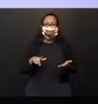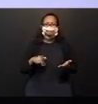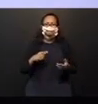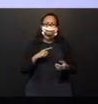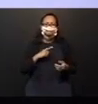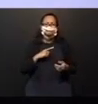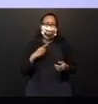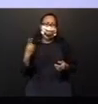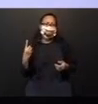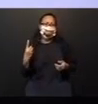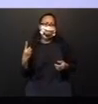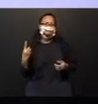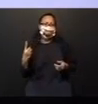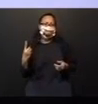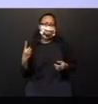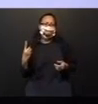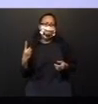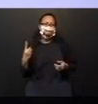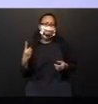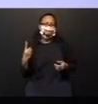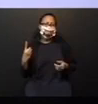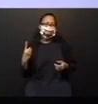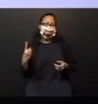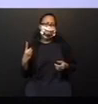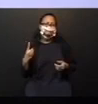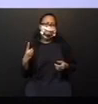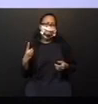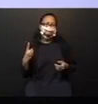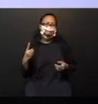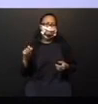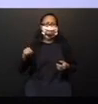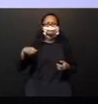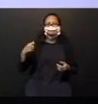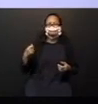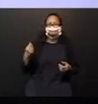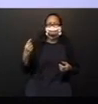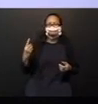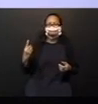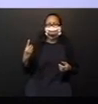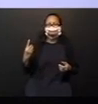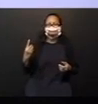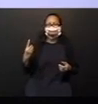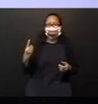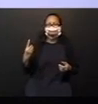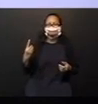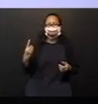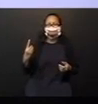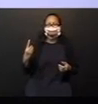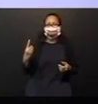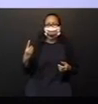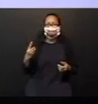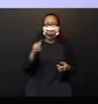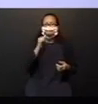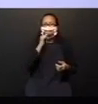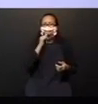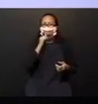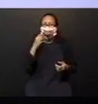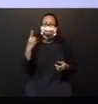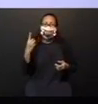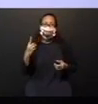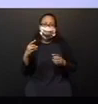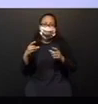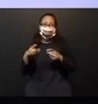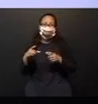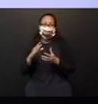um só, é singular. E ali ele tem um exemplo, tá? Um bolinho, uma